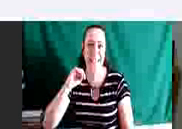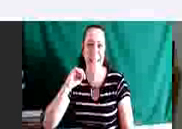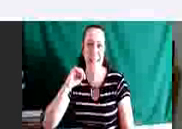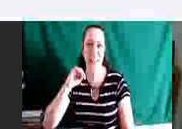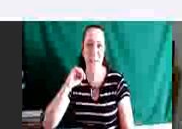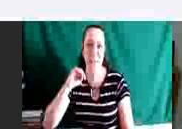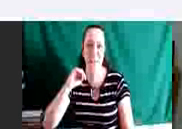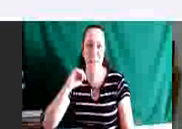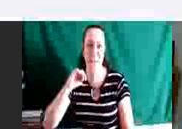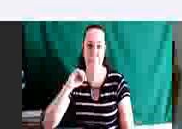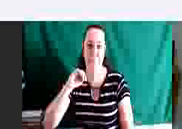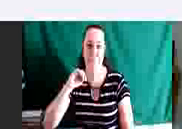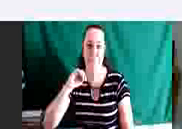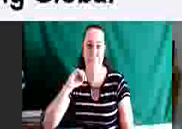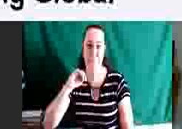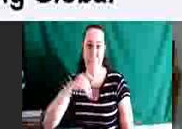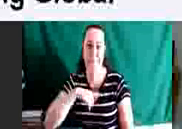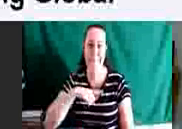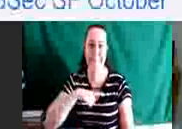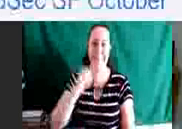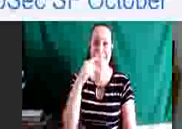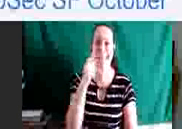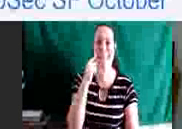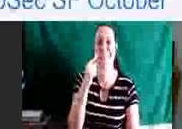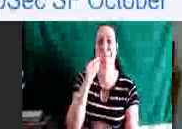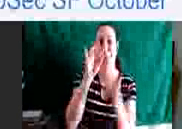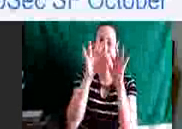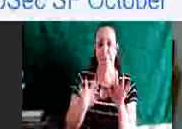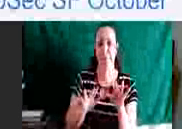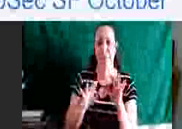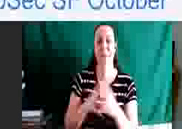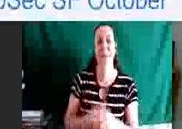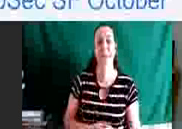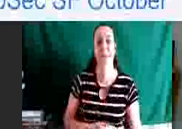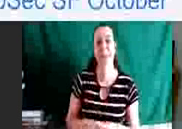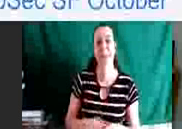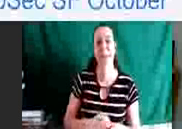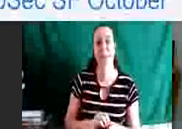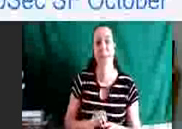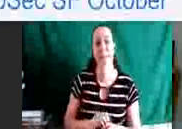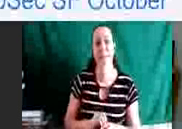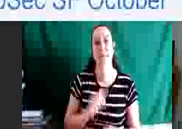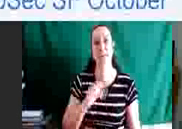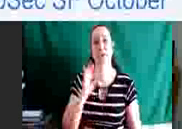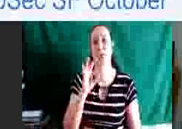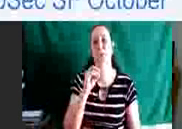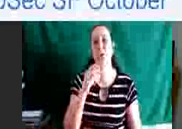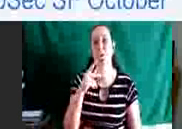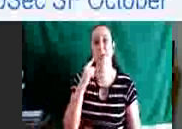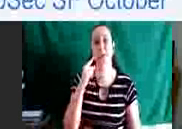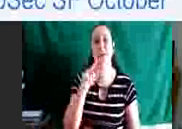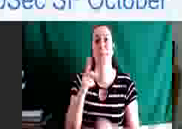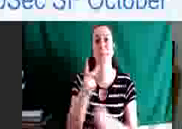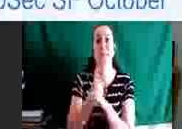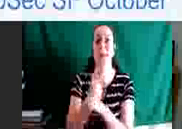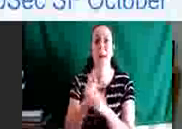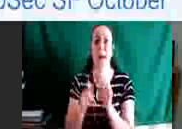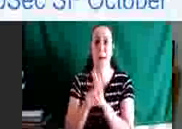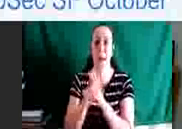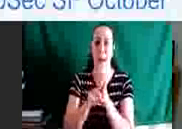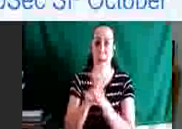Ó, o ASP Top 10 é um documento padrão de conscientização para desenvolvedores